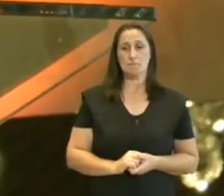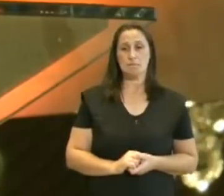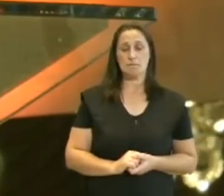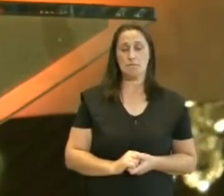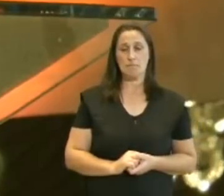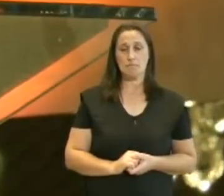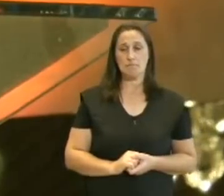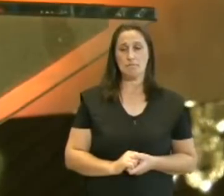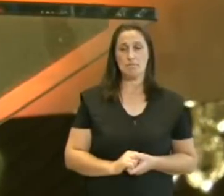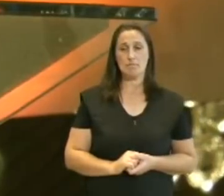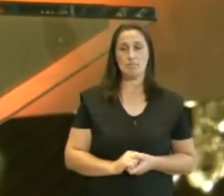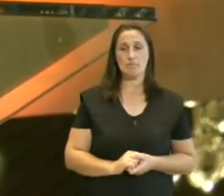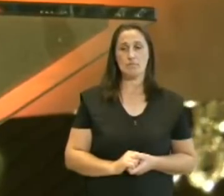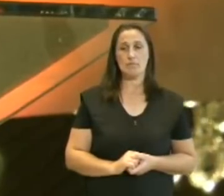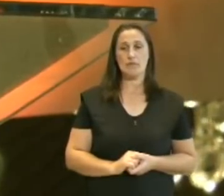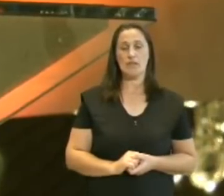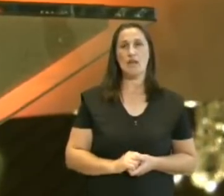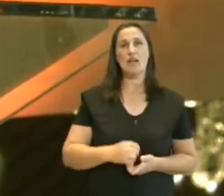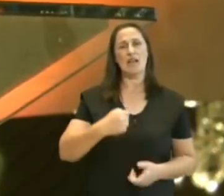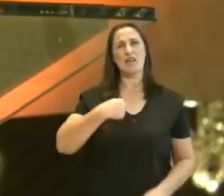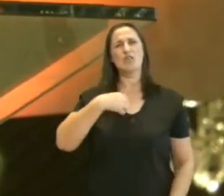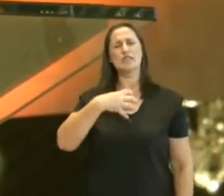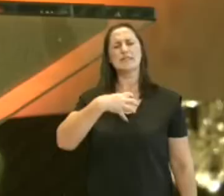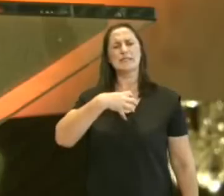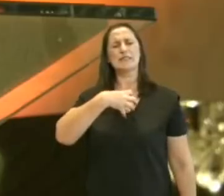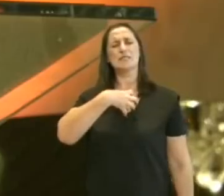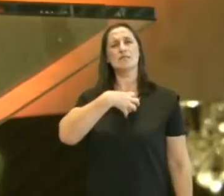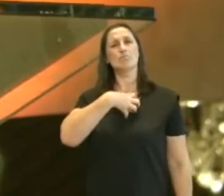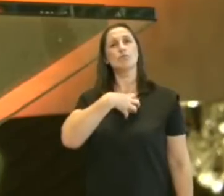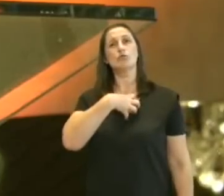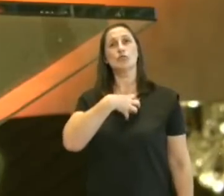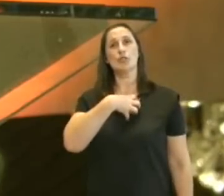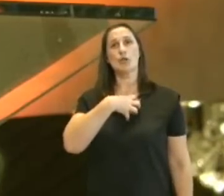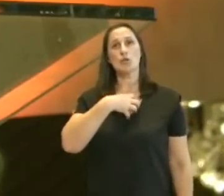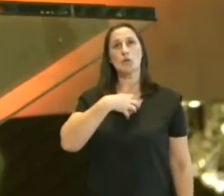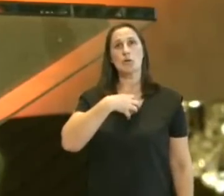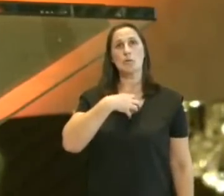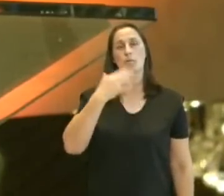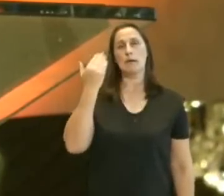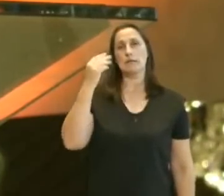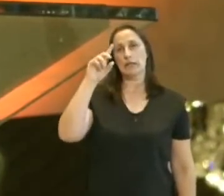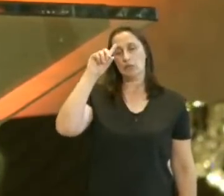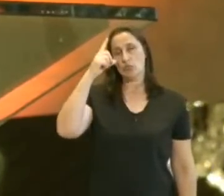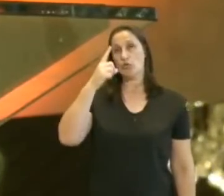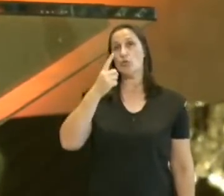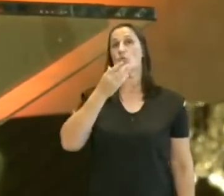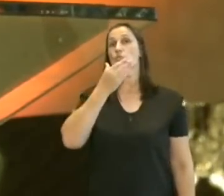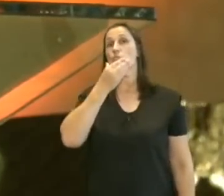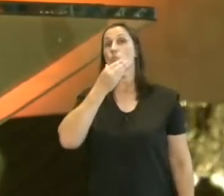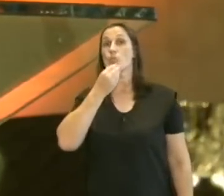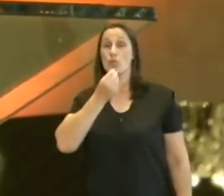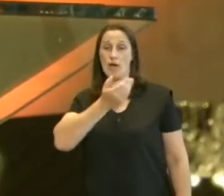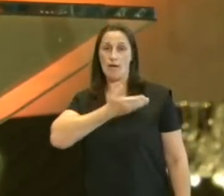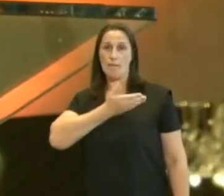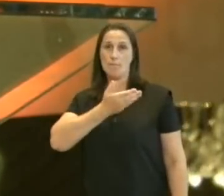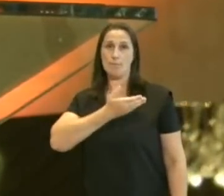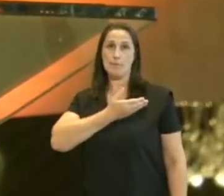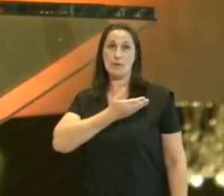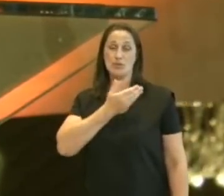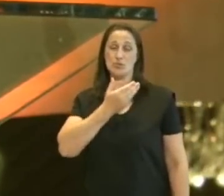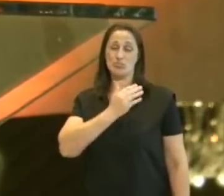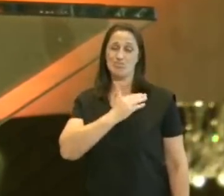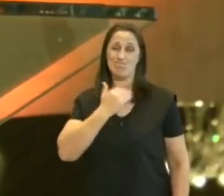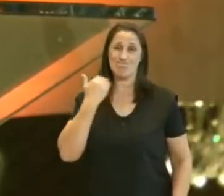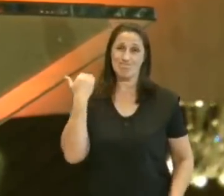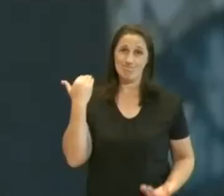Eu já senti o que esses homens sentiram quando um amigo pessoal faleceu, e eu tive que dar a notícia à